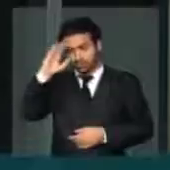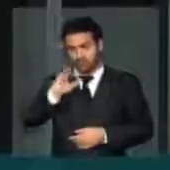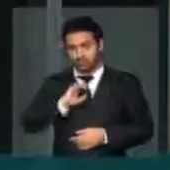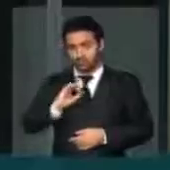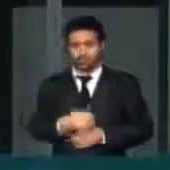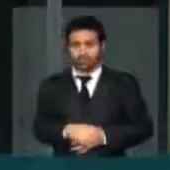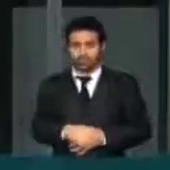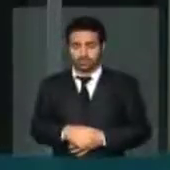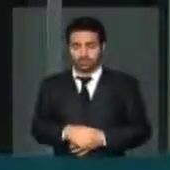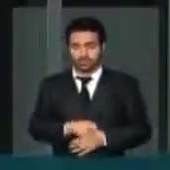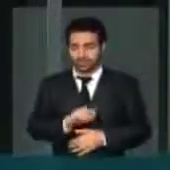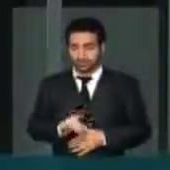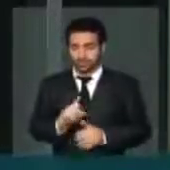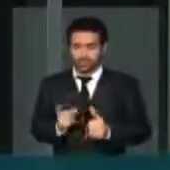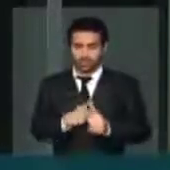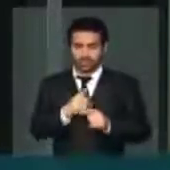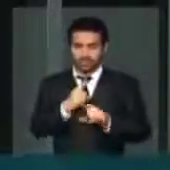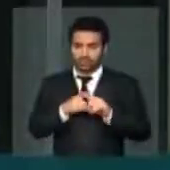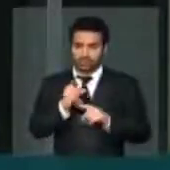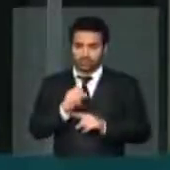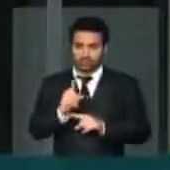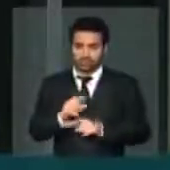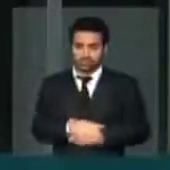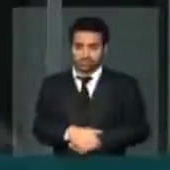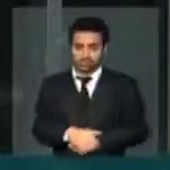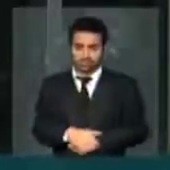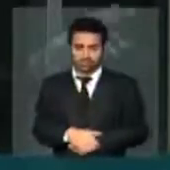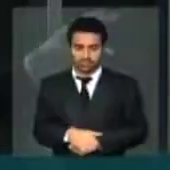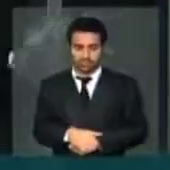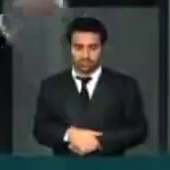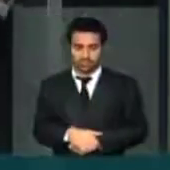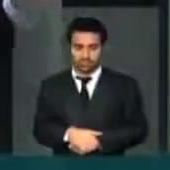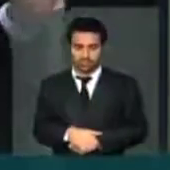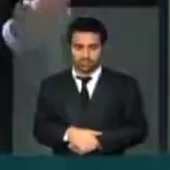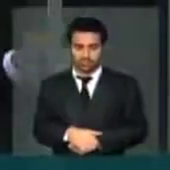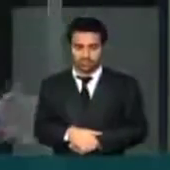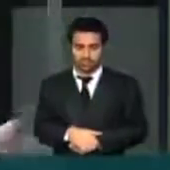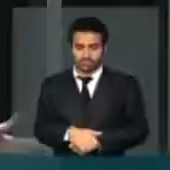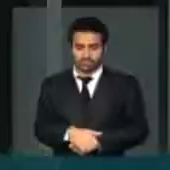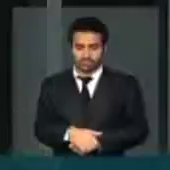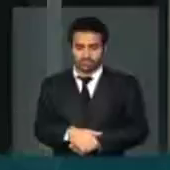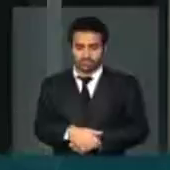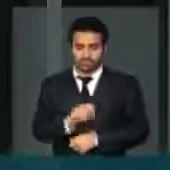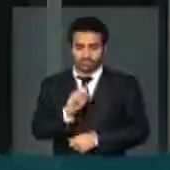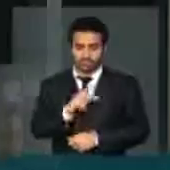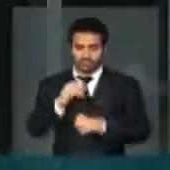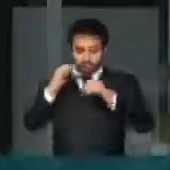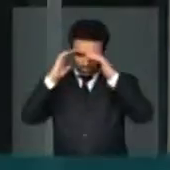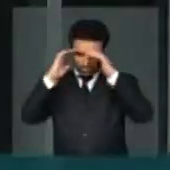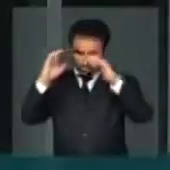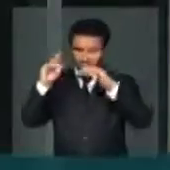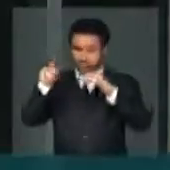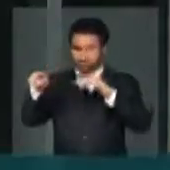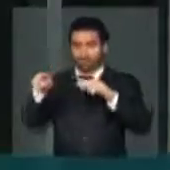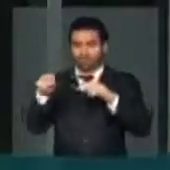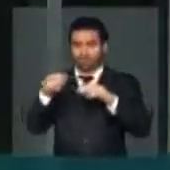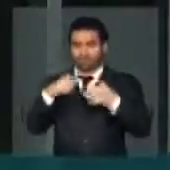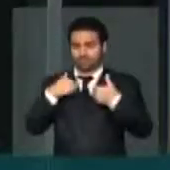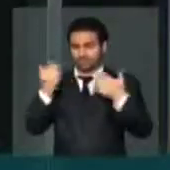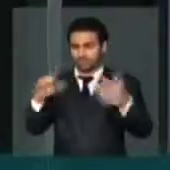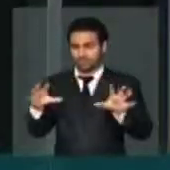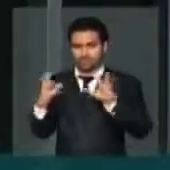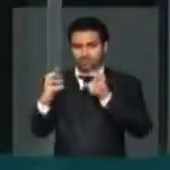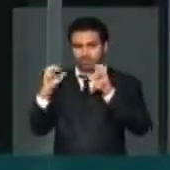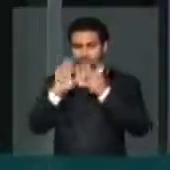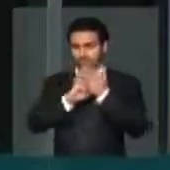Porque esse não é o primeiro caso. E aí falo com todo respeito ao presidente, não quero brigar hoje não,